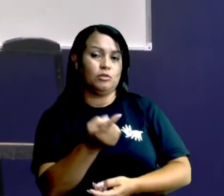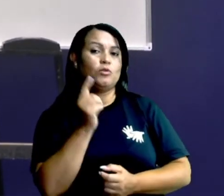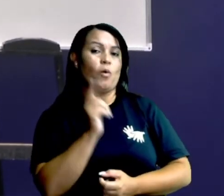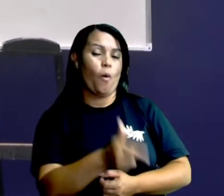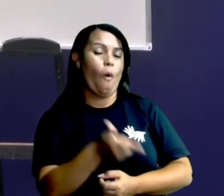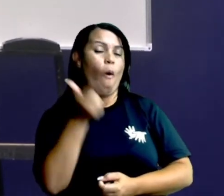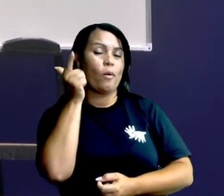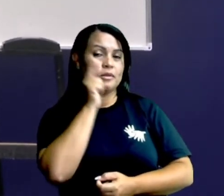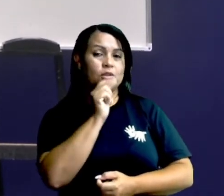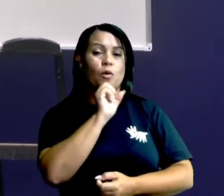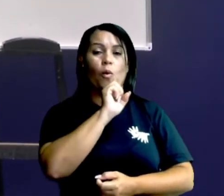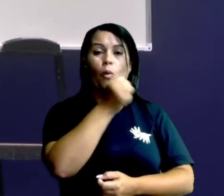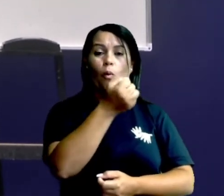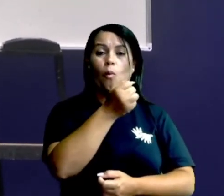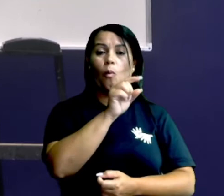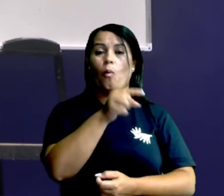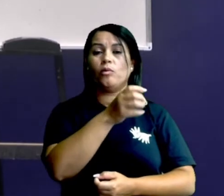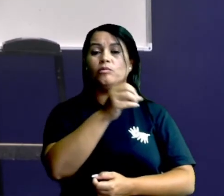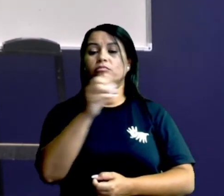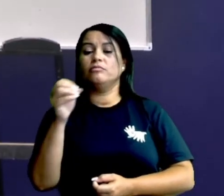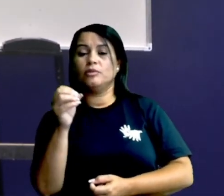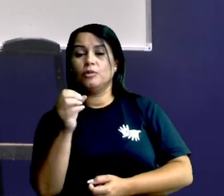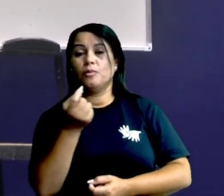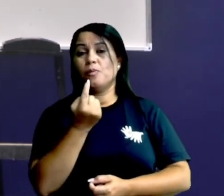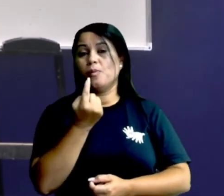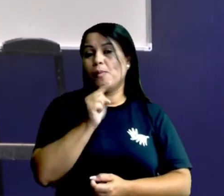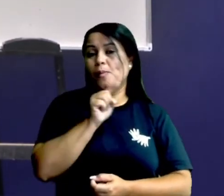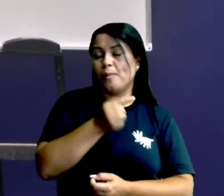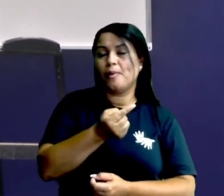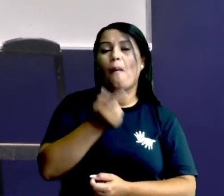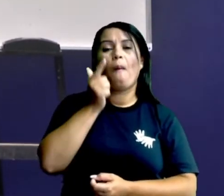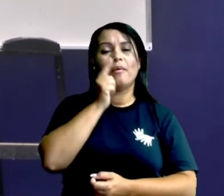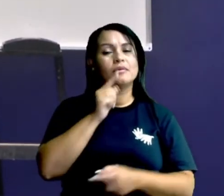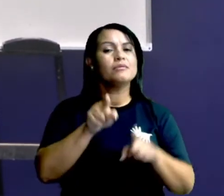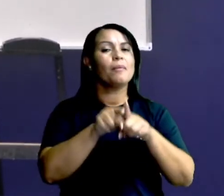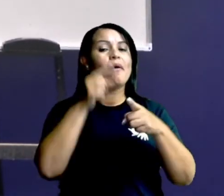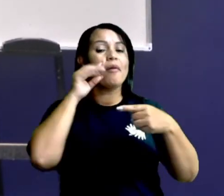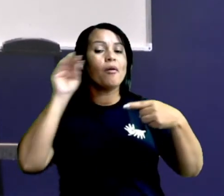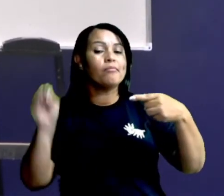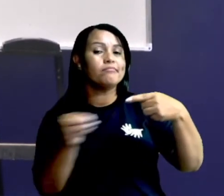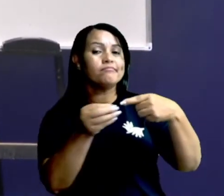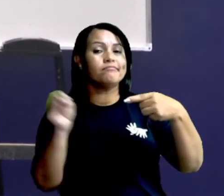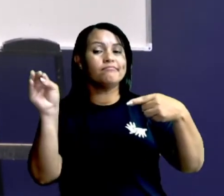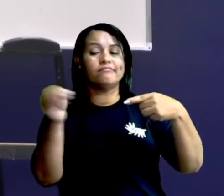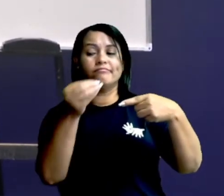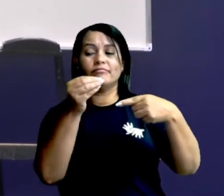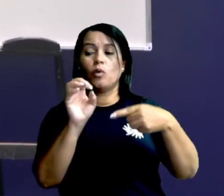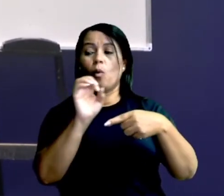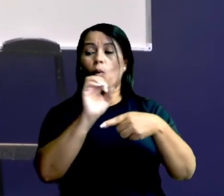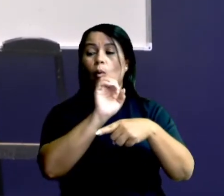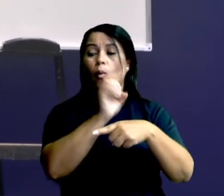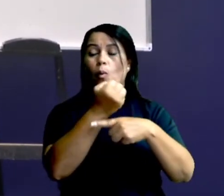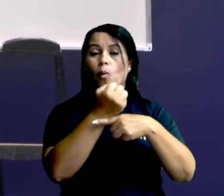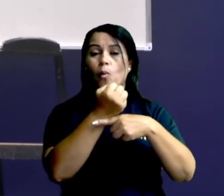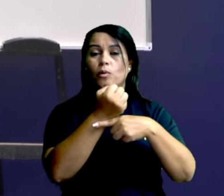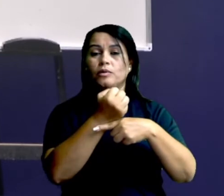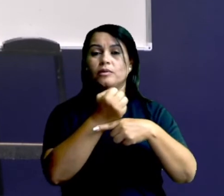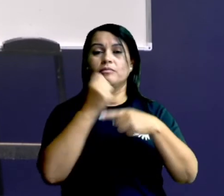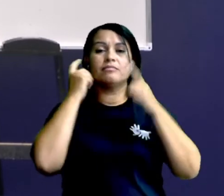consigo dividir 8 por 1000. Tá vendo? Acrescentei aqui, acrescentei aqui.